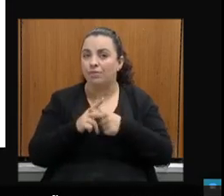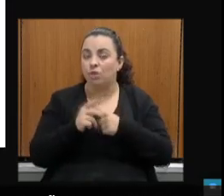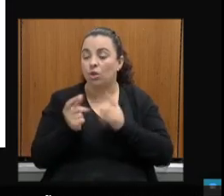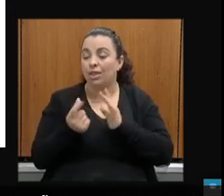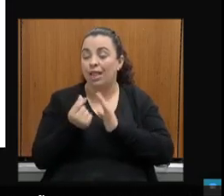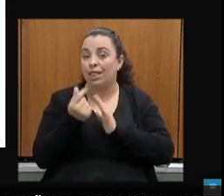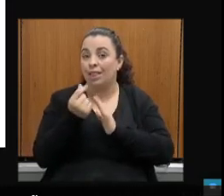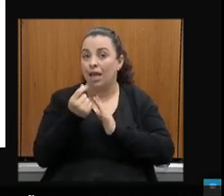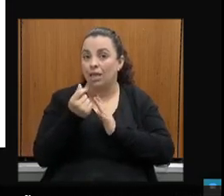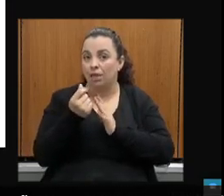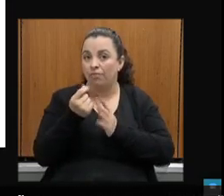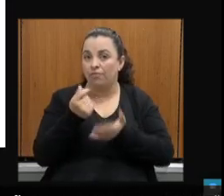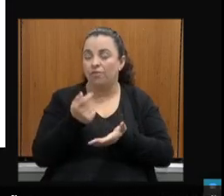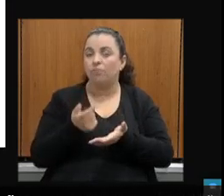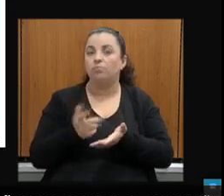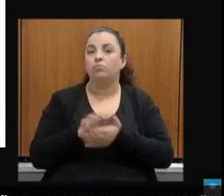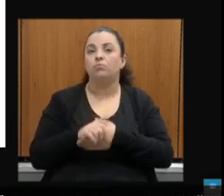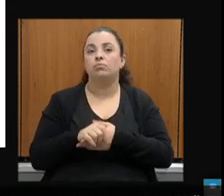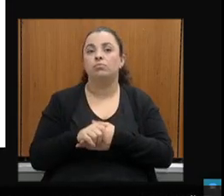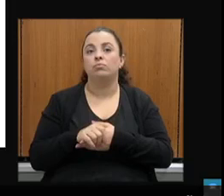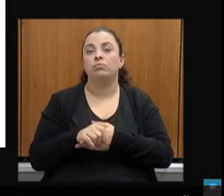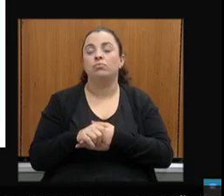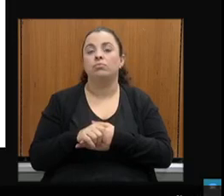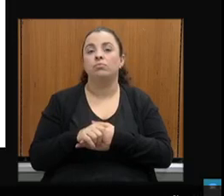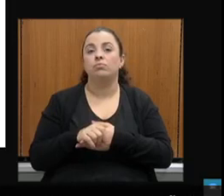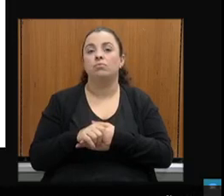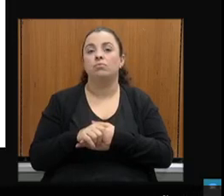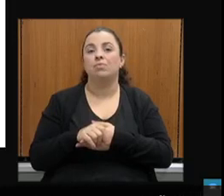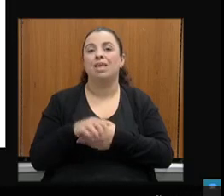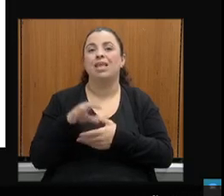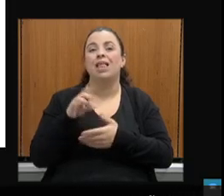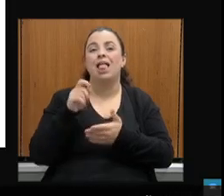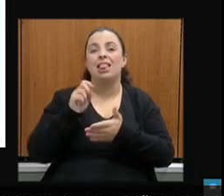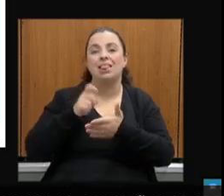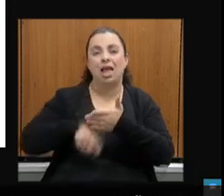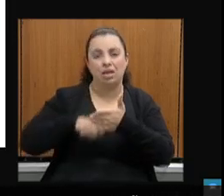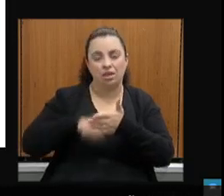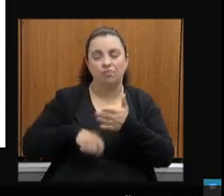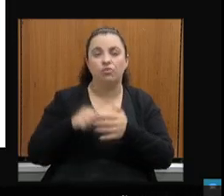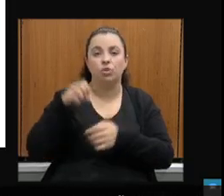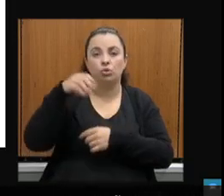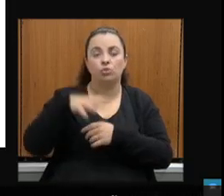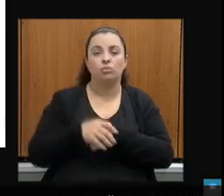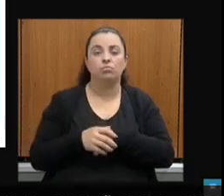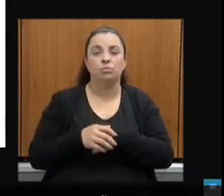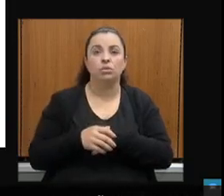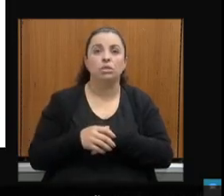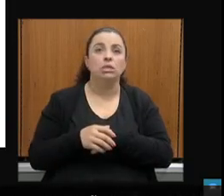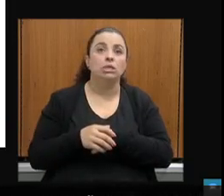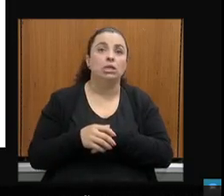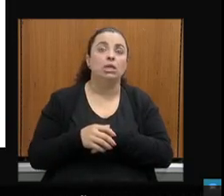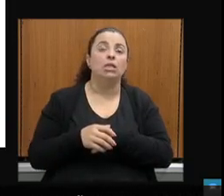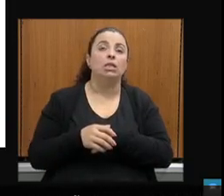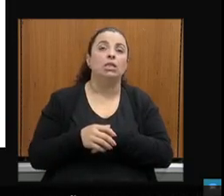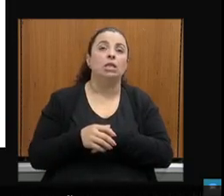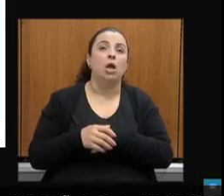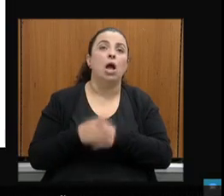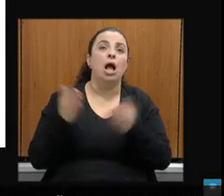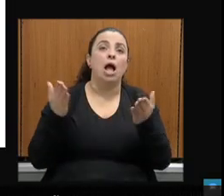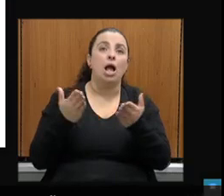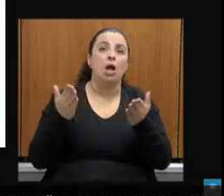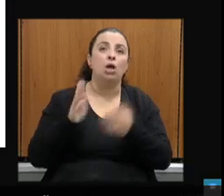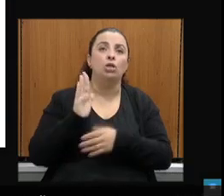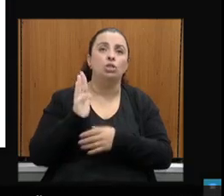2013 a 2018 que é o último é nós inauguramos 17 subestações então que a gente tá inaugurando 19